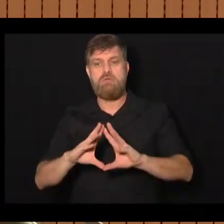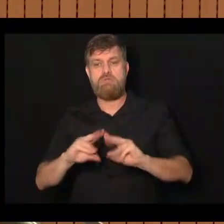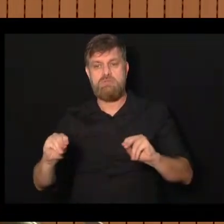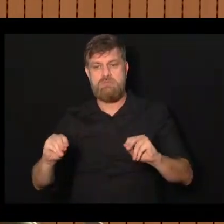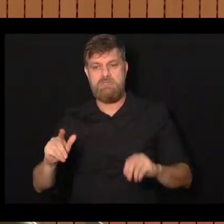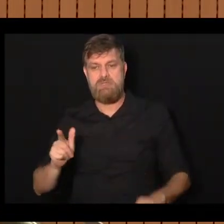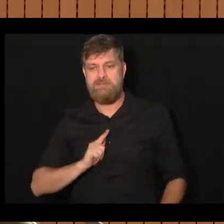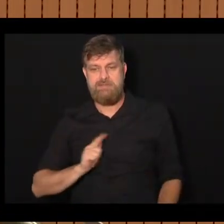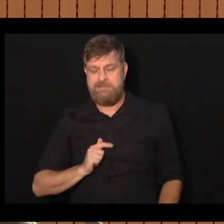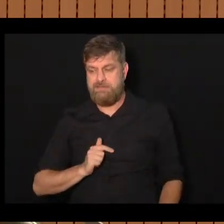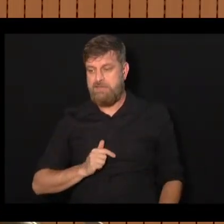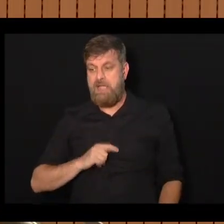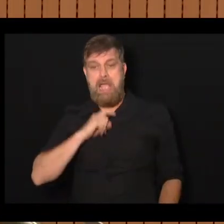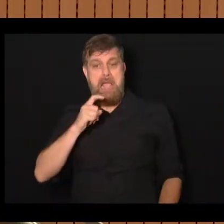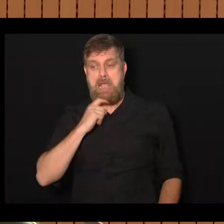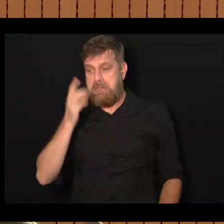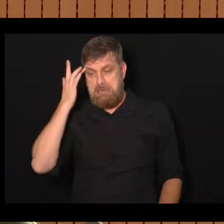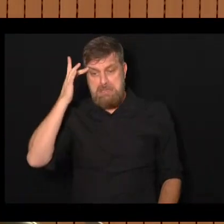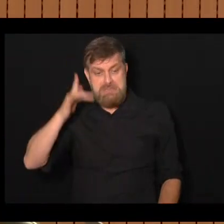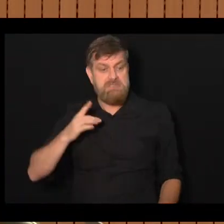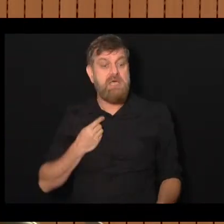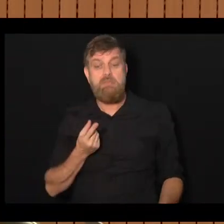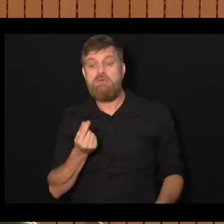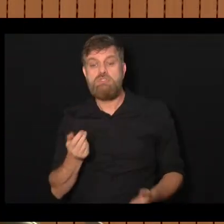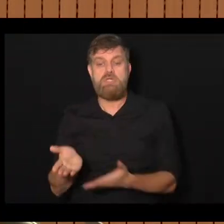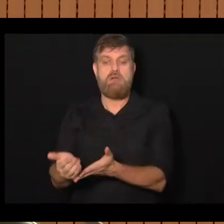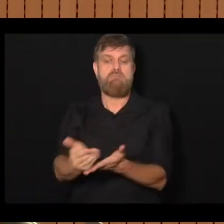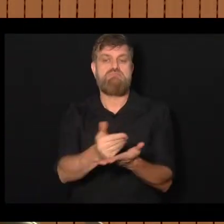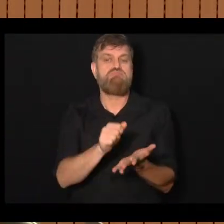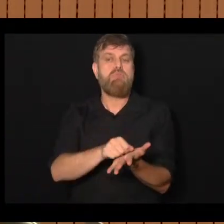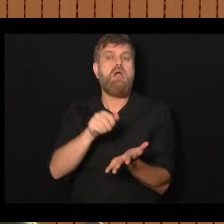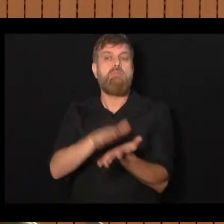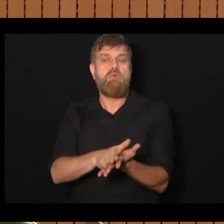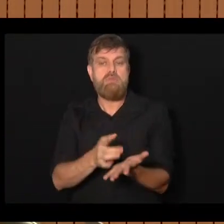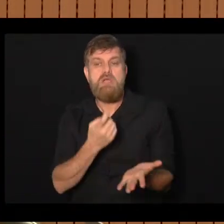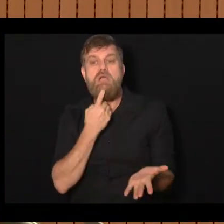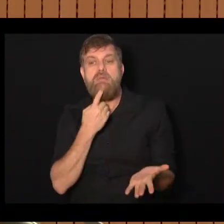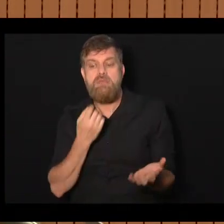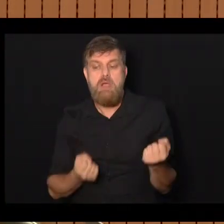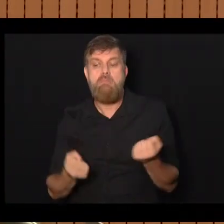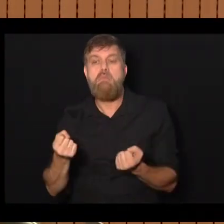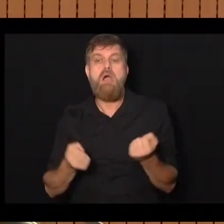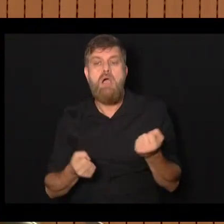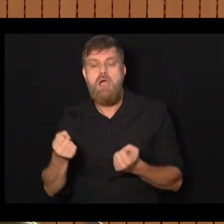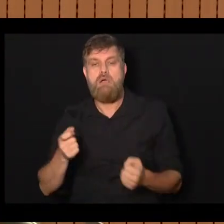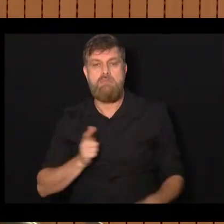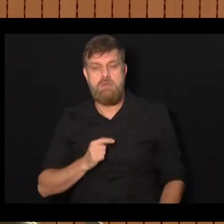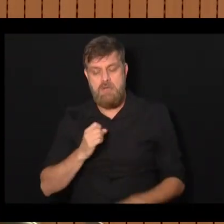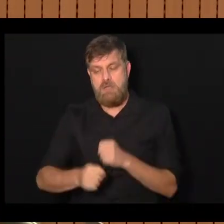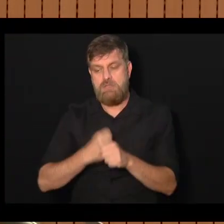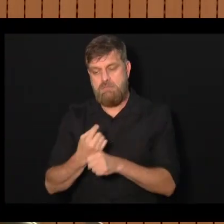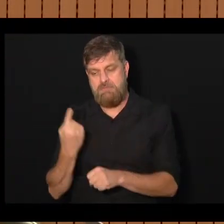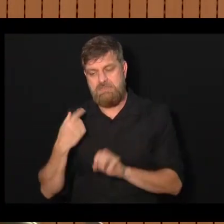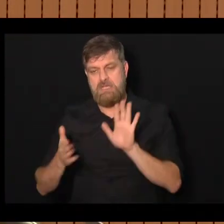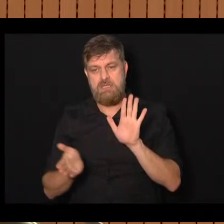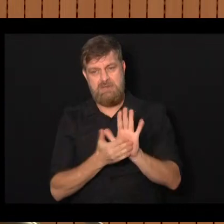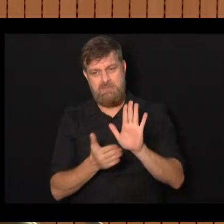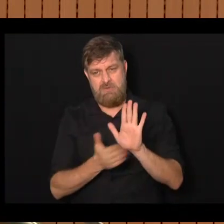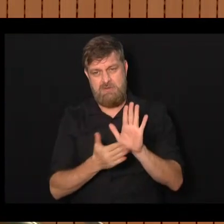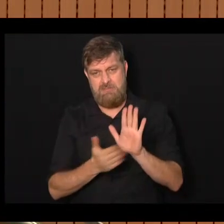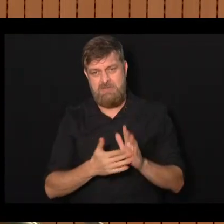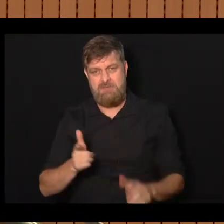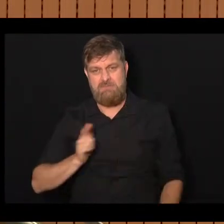uma caixa preta do dinheiro arrecadado com as multas na cidade de Campinas. No ano passado nós propusemos um projeto,